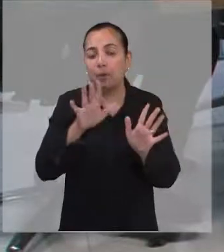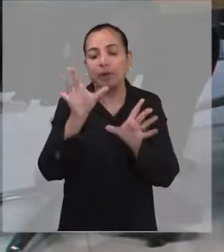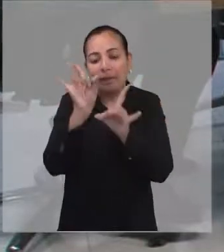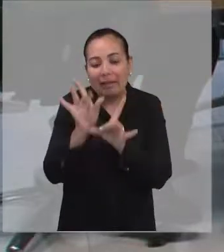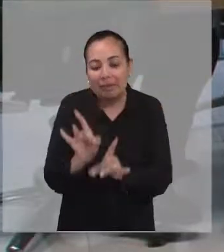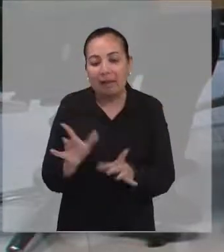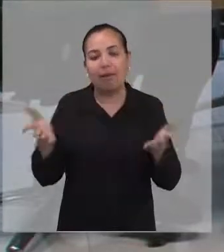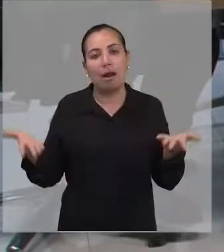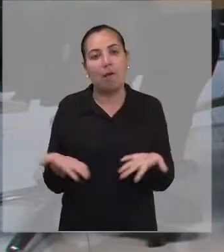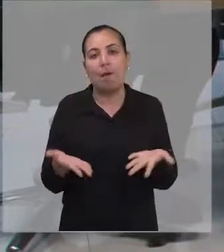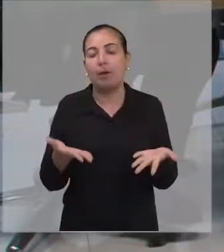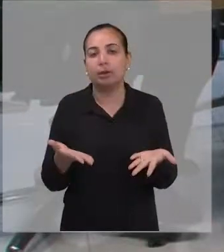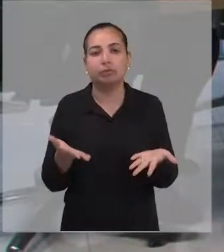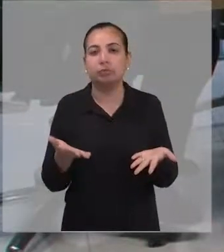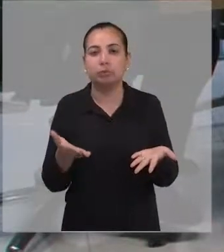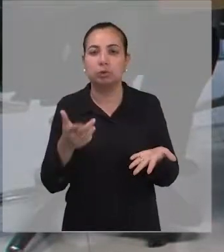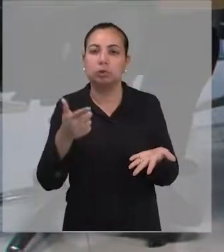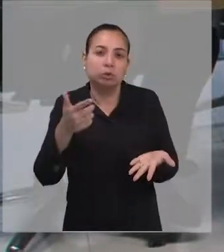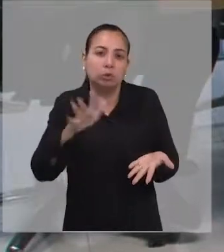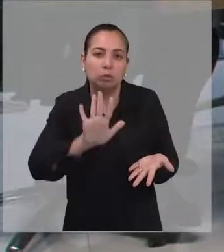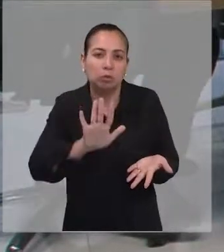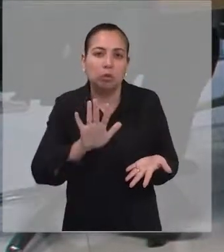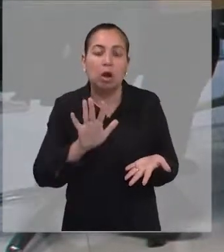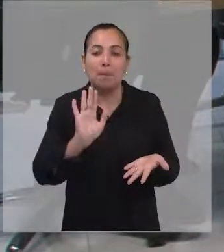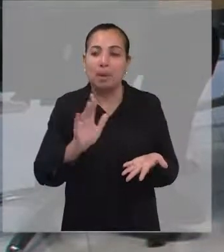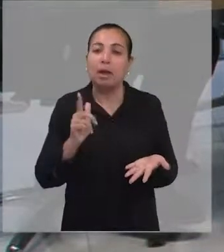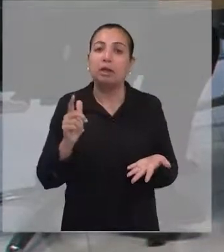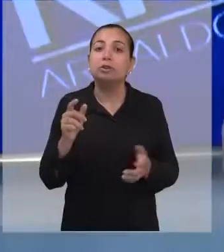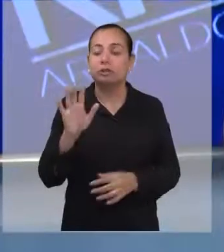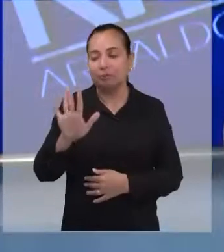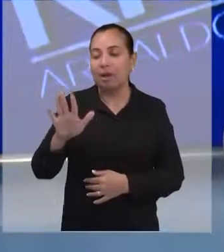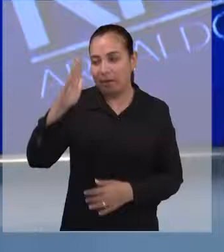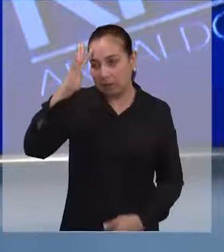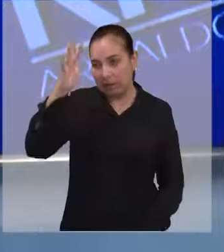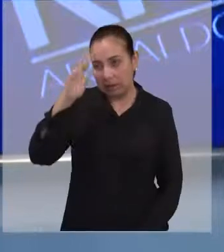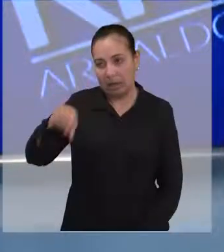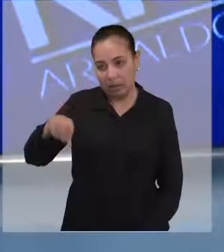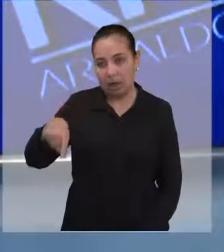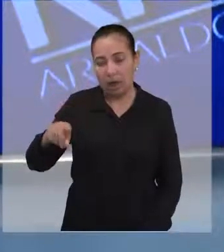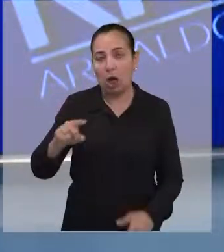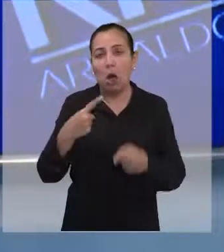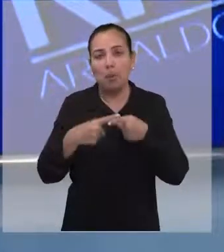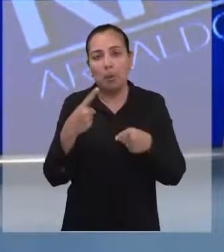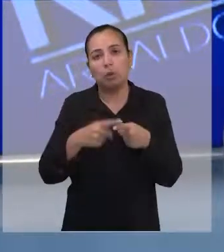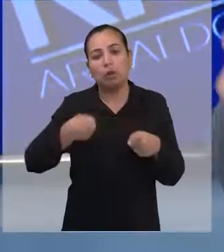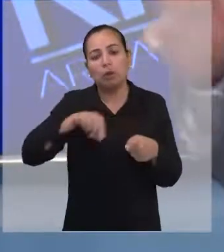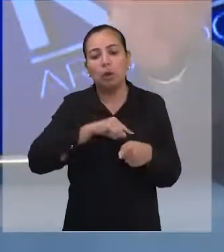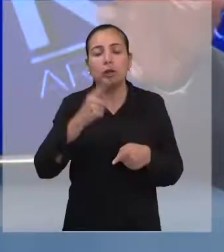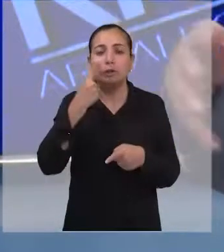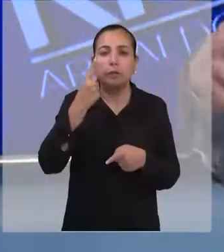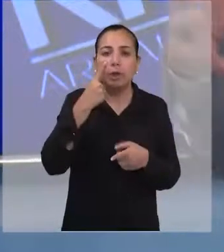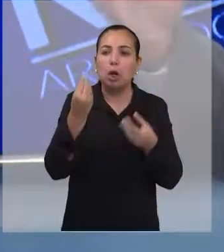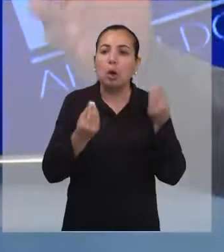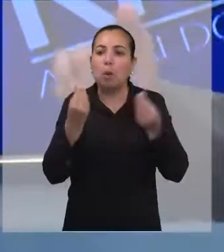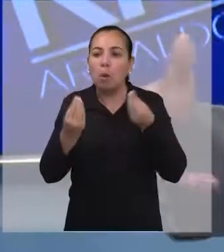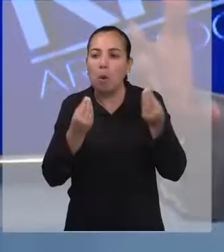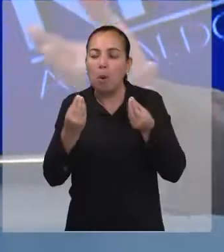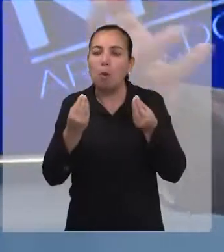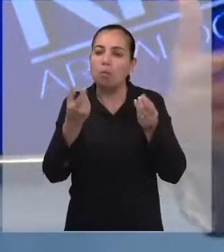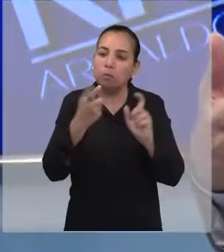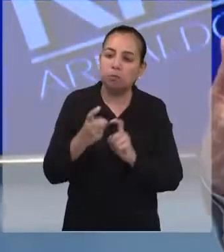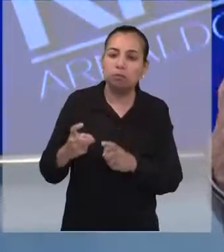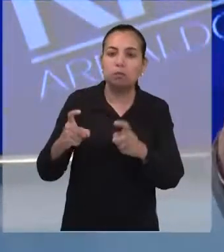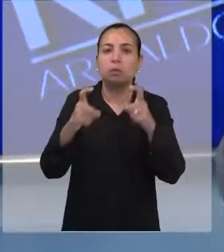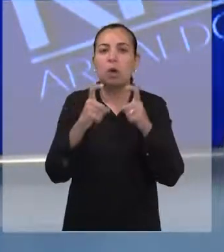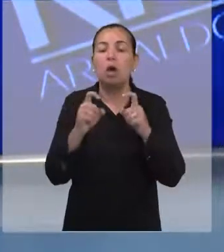entrar em todos os detalhes agora, tem esse aspecto. A ideia é exatamente isso, construir raciocínios, análises